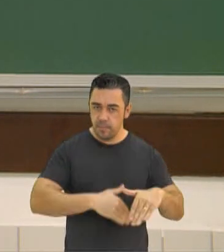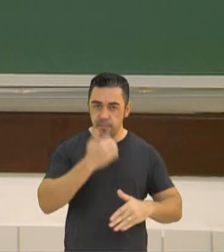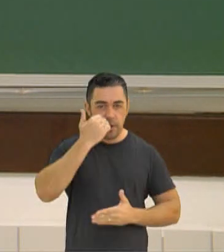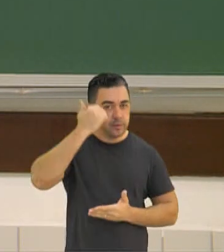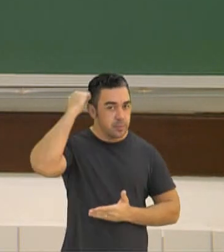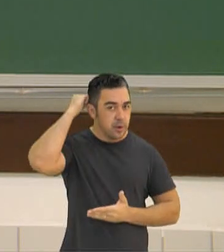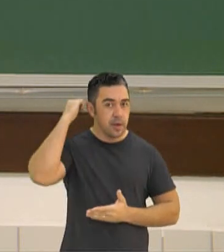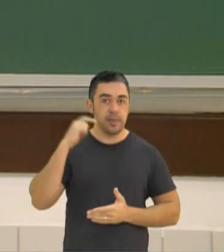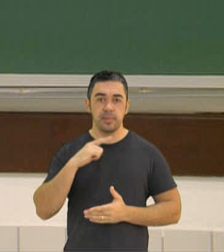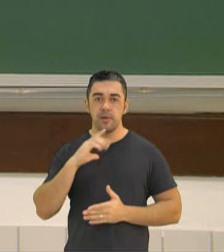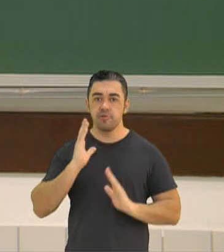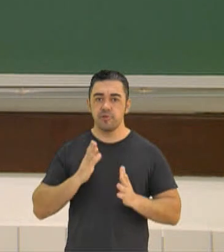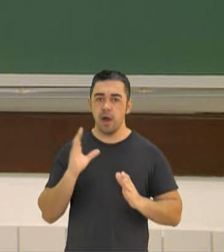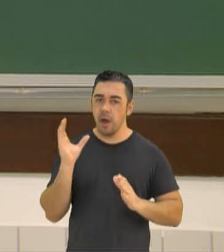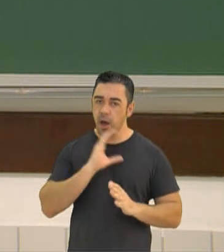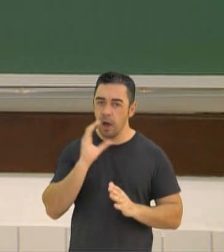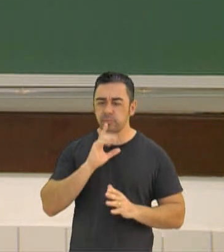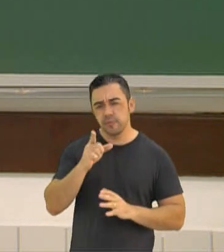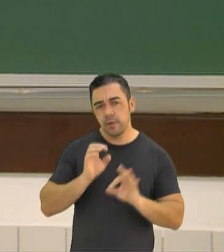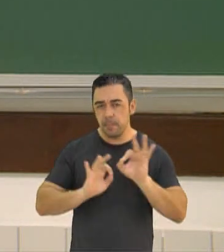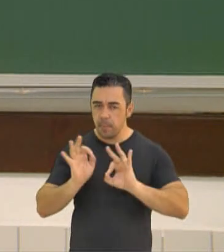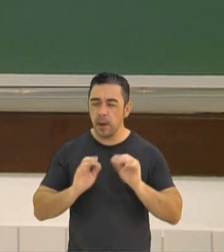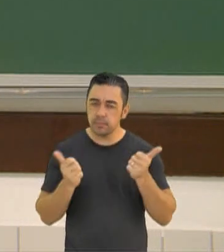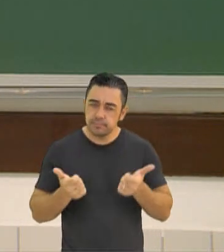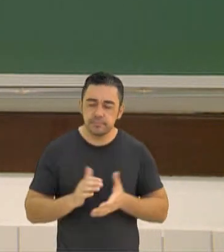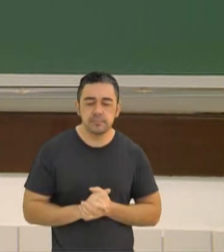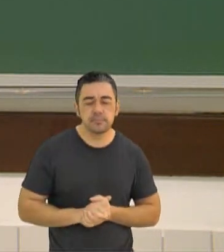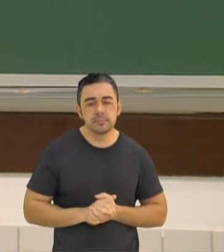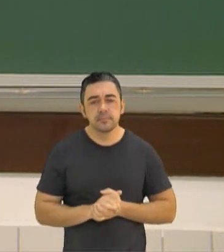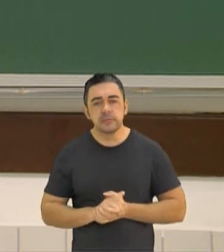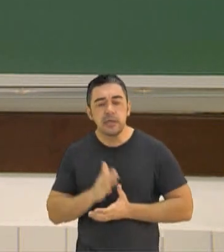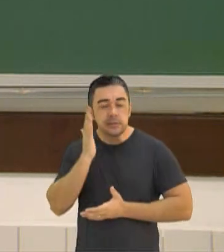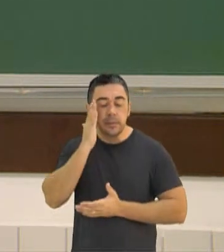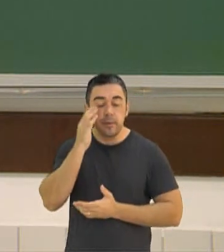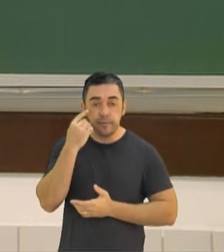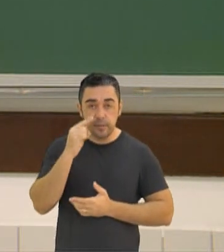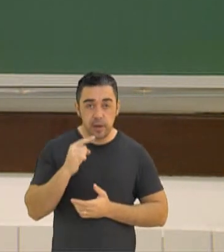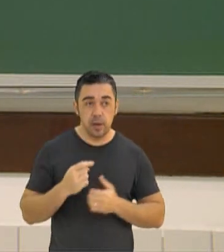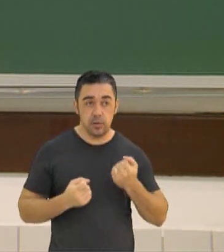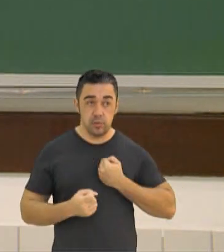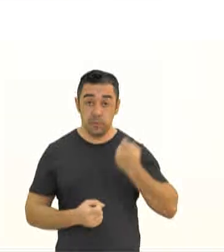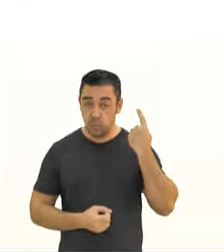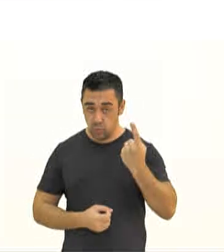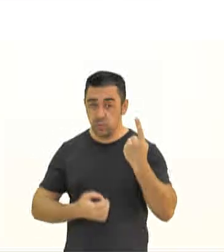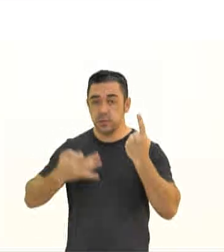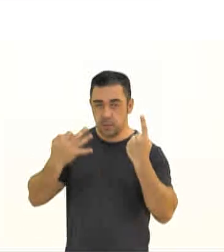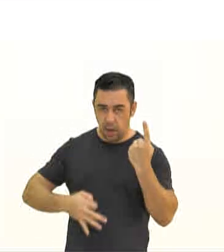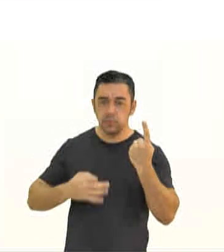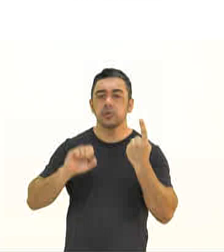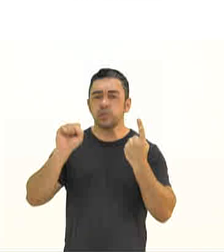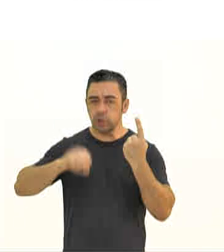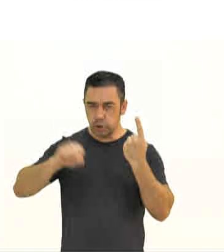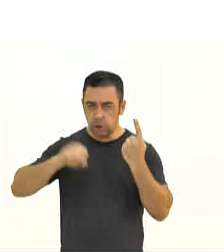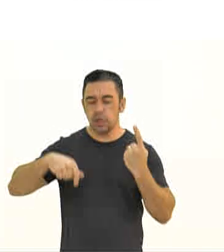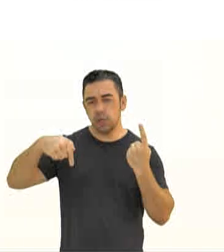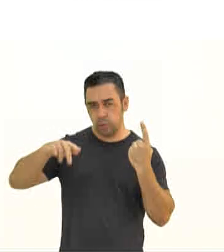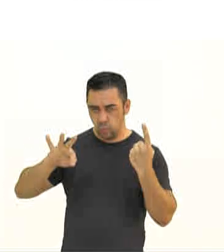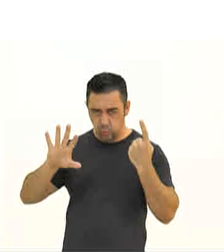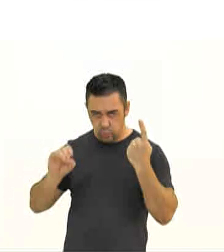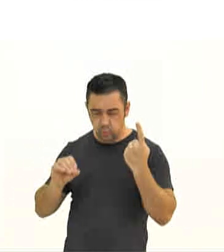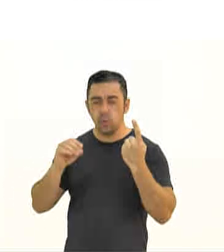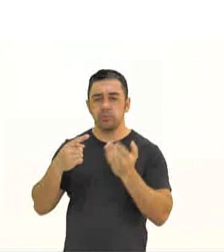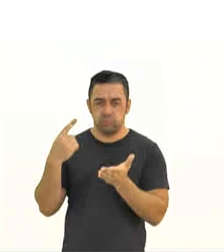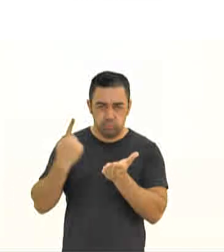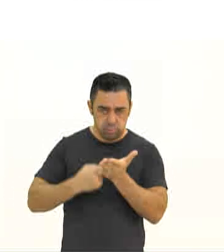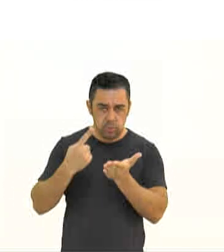foram brevemente e adequadamente preparados. Vamos lá ver as alternativas. A número 1 correta, sim, o protocolo Kyoto estabelece toda